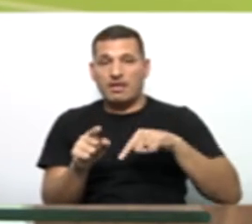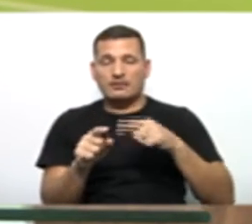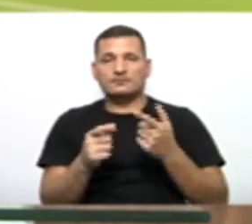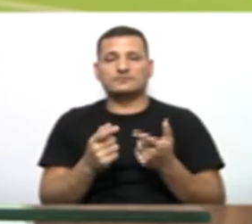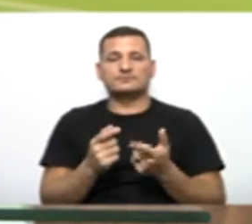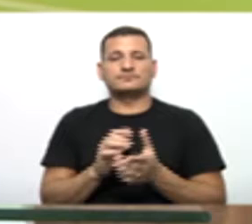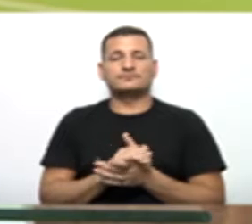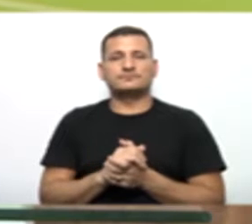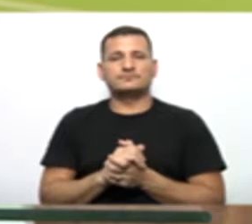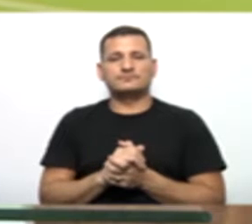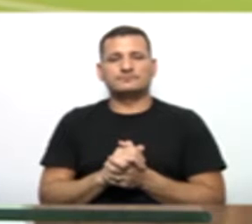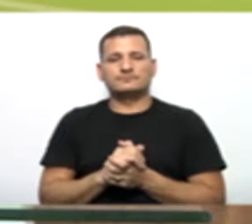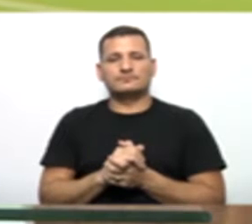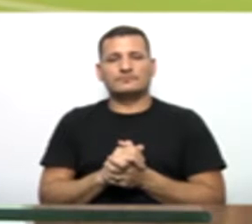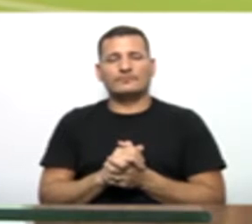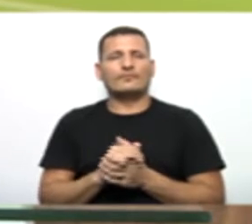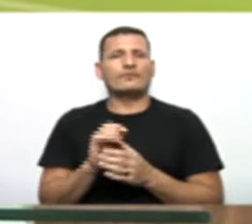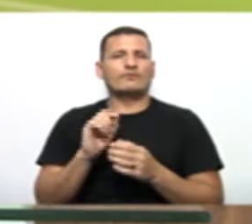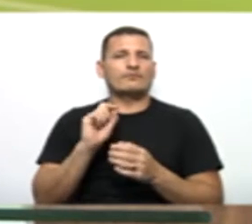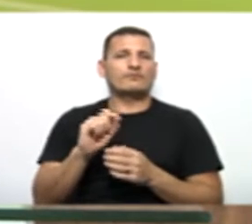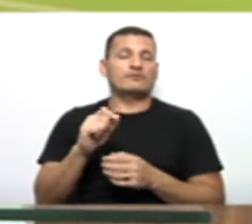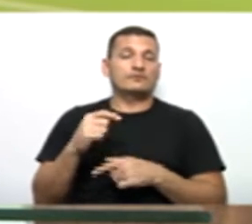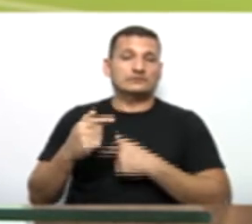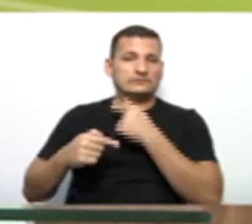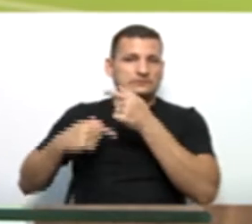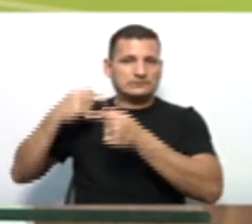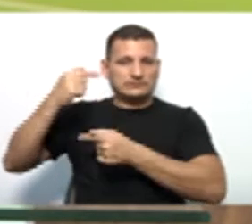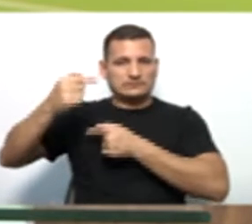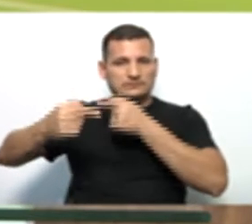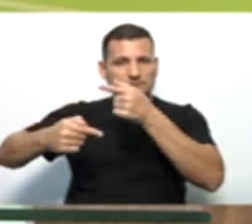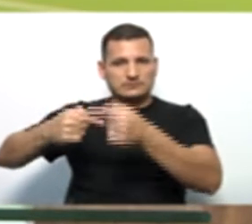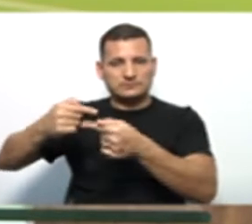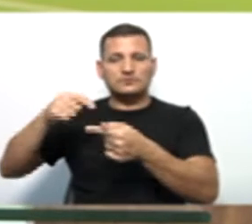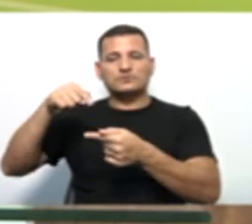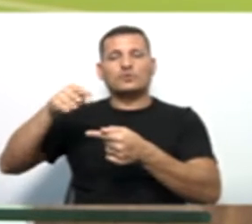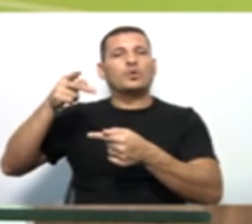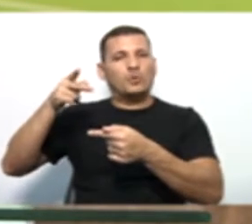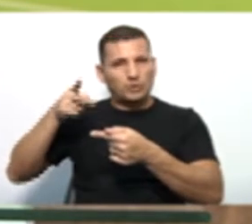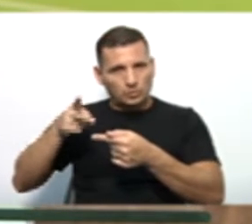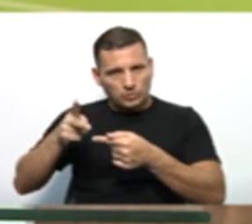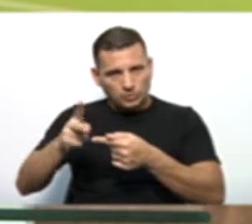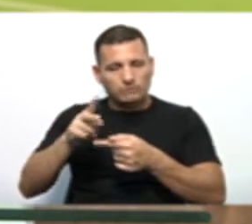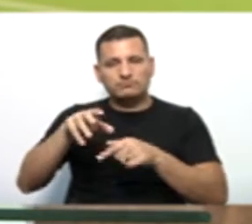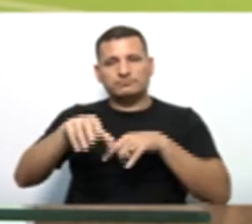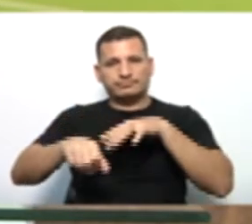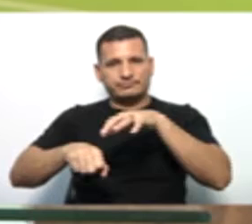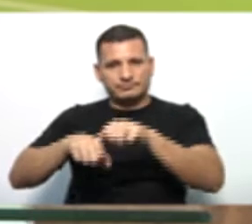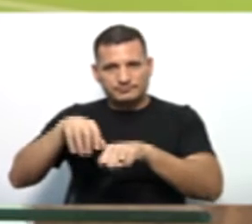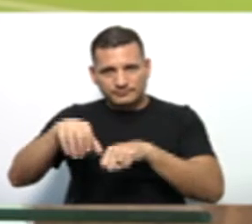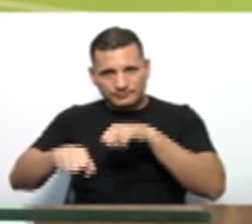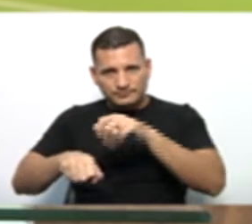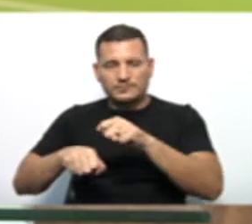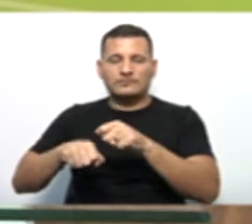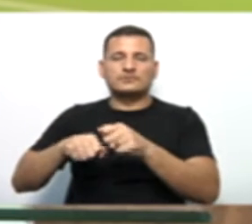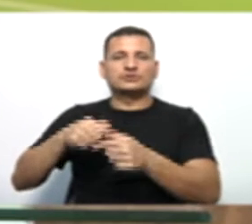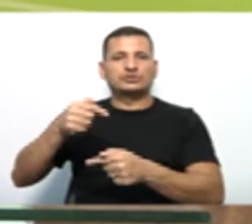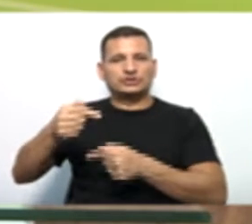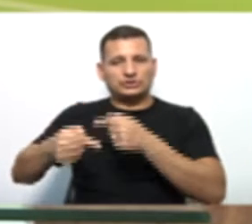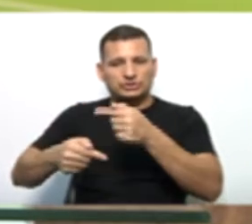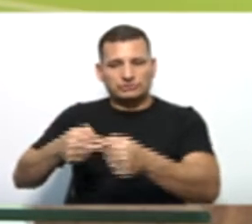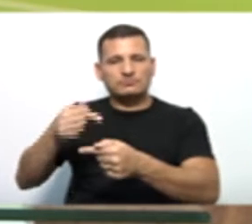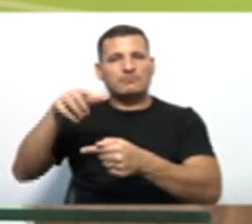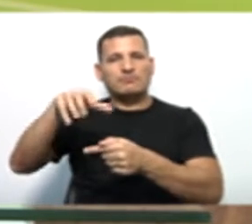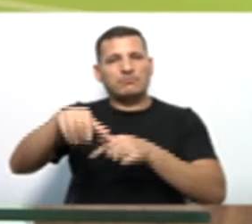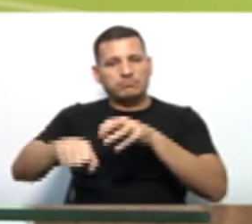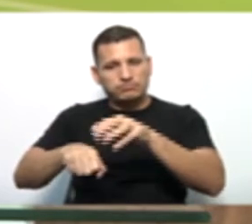poder as gerações futuras utilizarem o recurso natural que nós temos hoje.